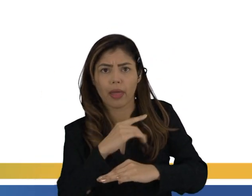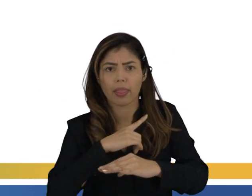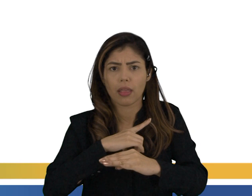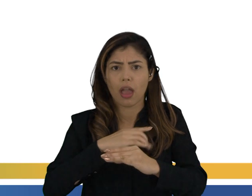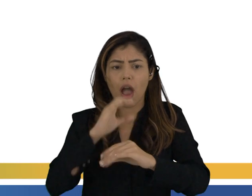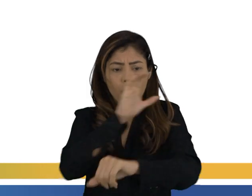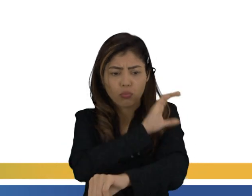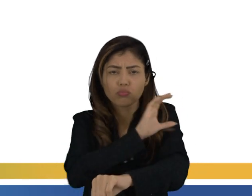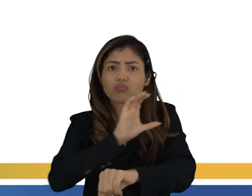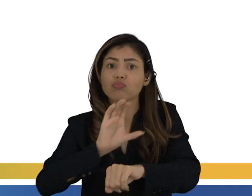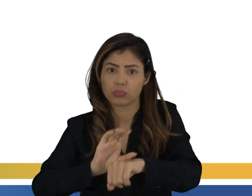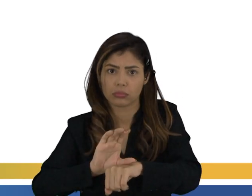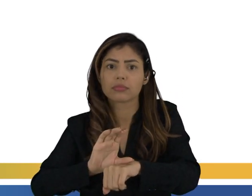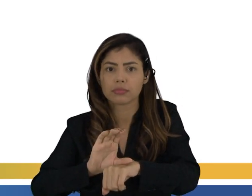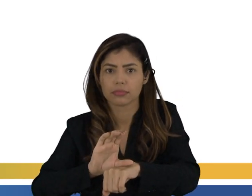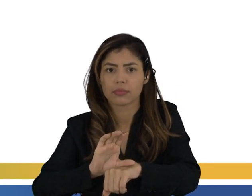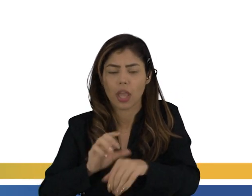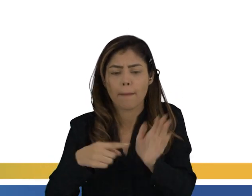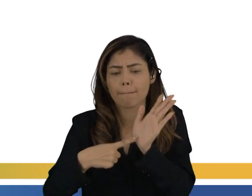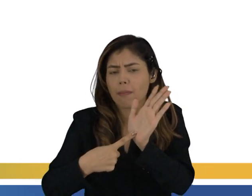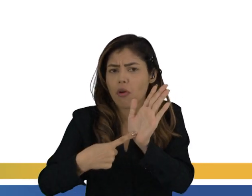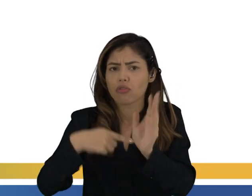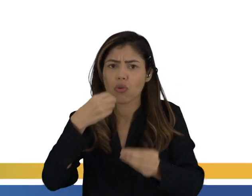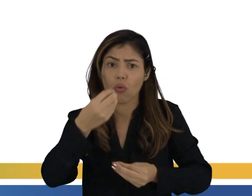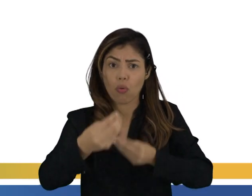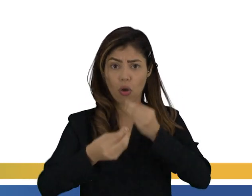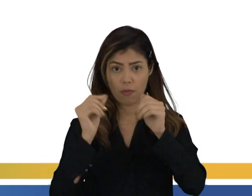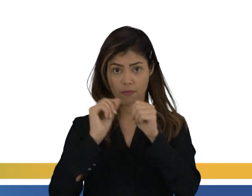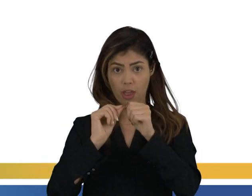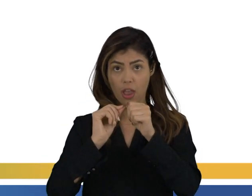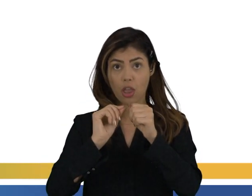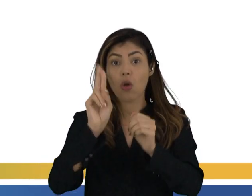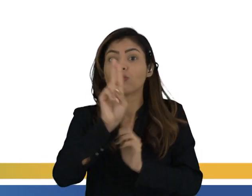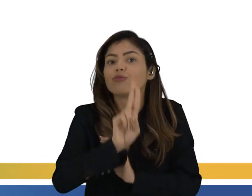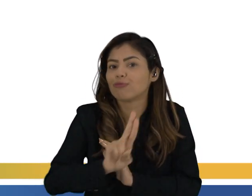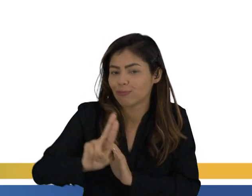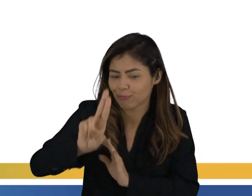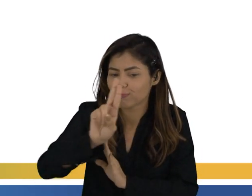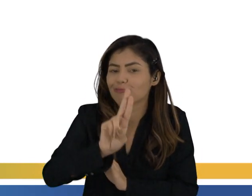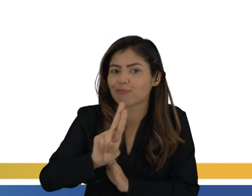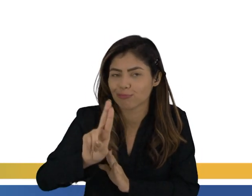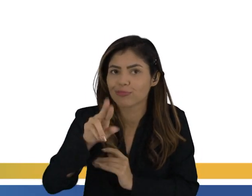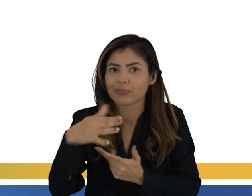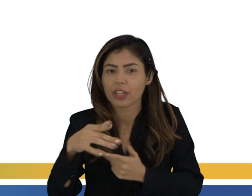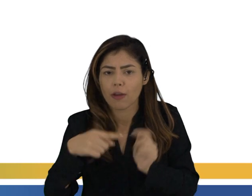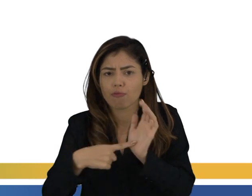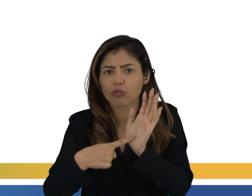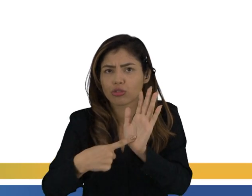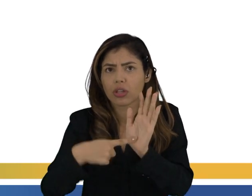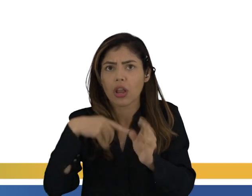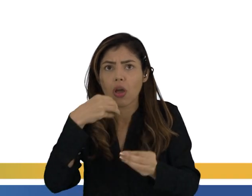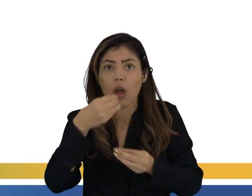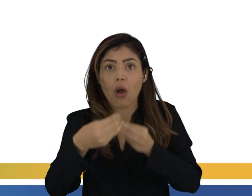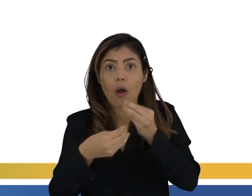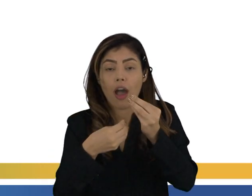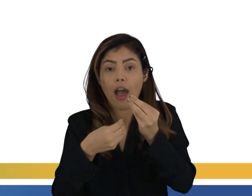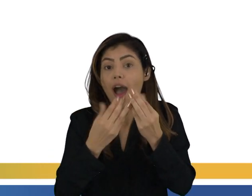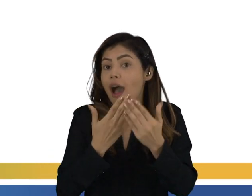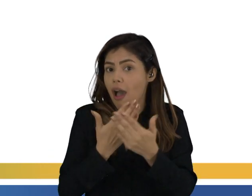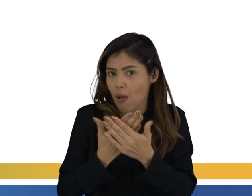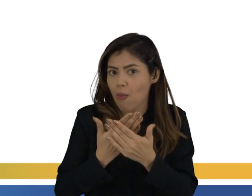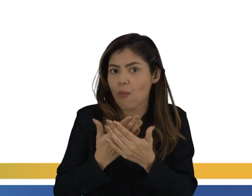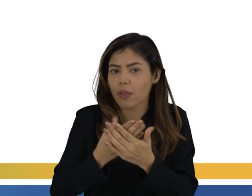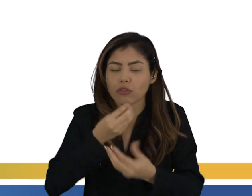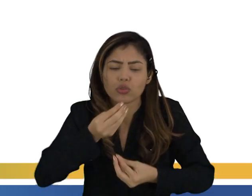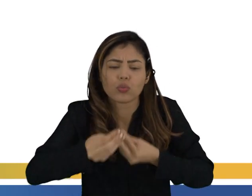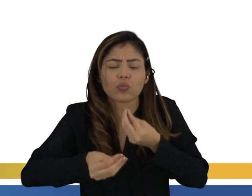nossa cultura e ele mostra como o seringueiro vai usar os materiais, né? Ele está mostrando para você uma aula, né,